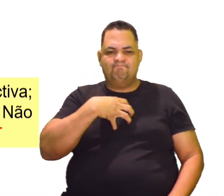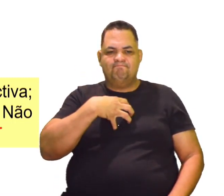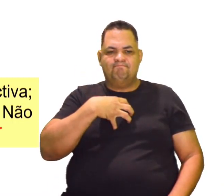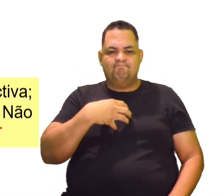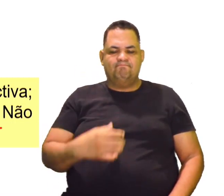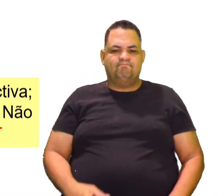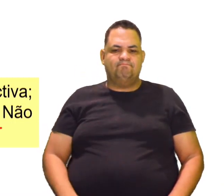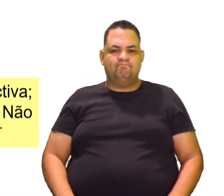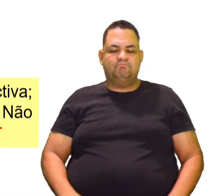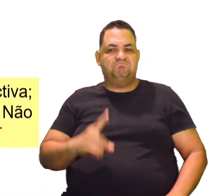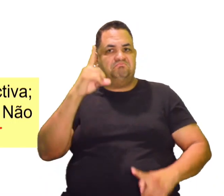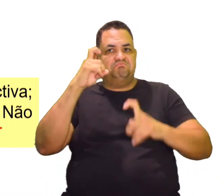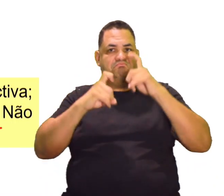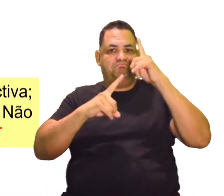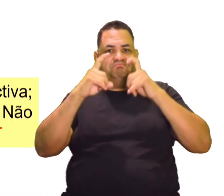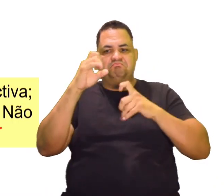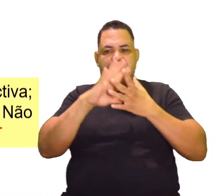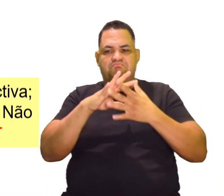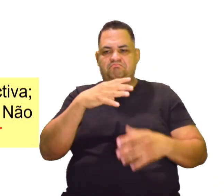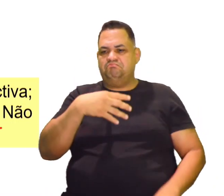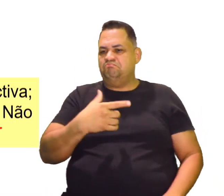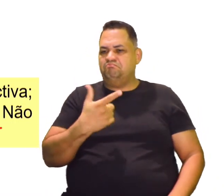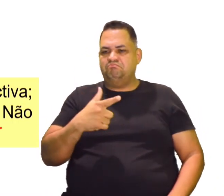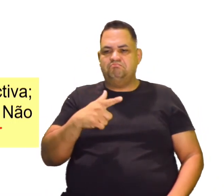revelam expressões, né, de sentimentos.